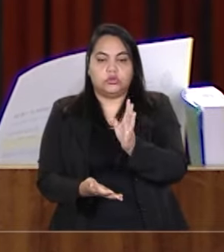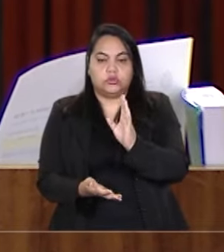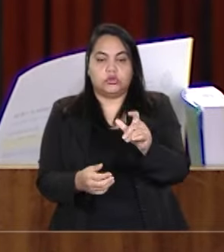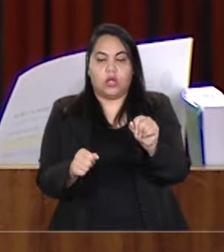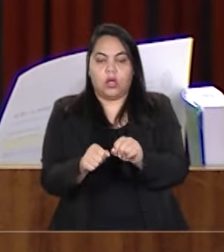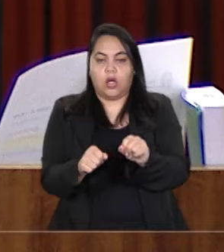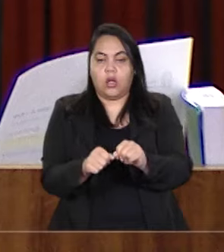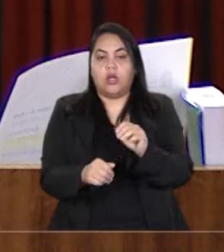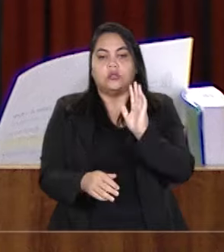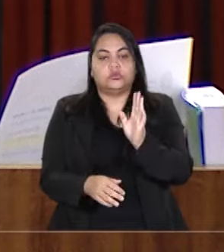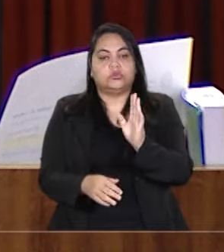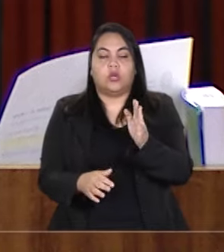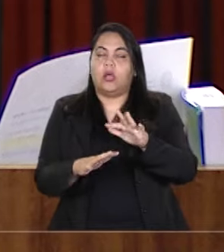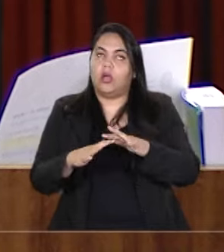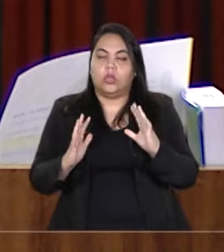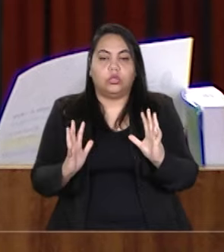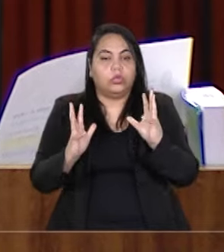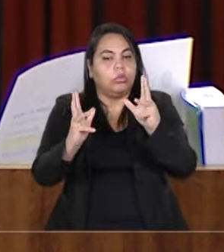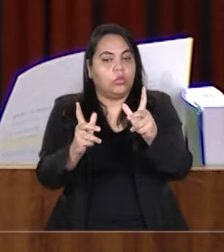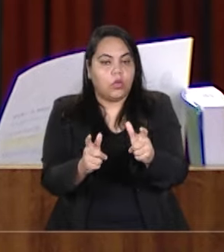realizando, todas